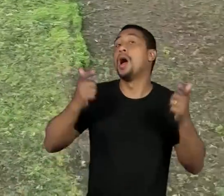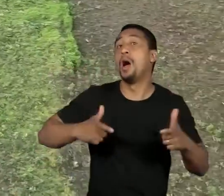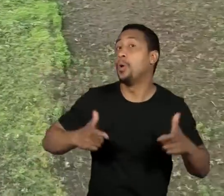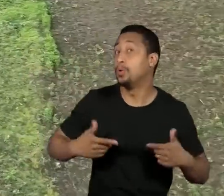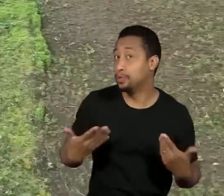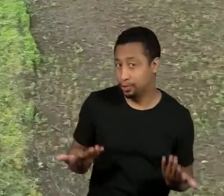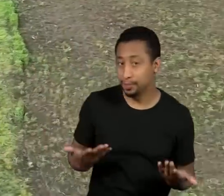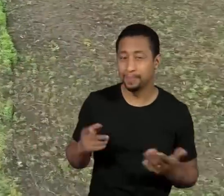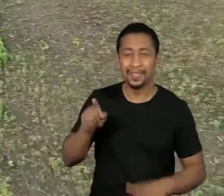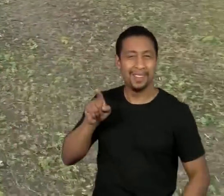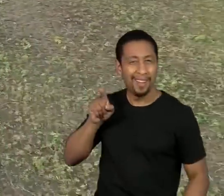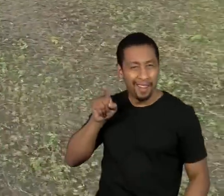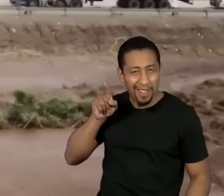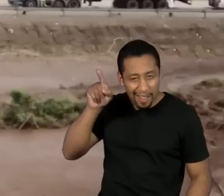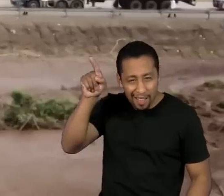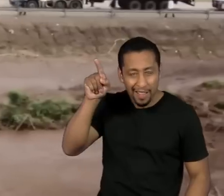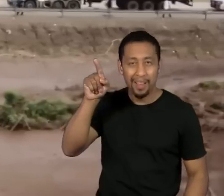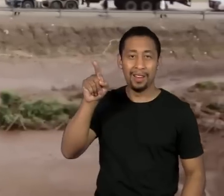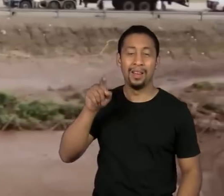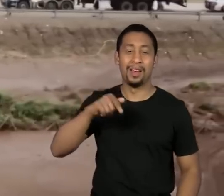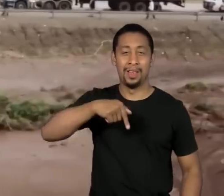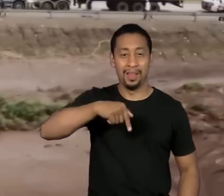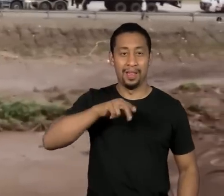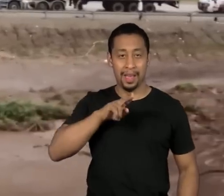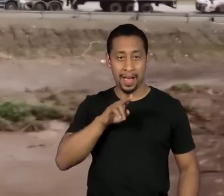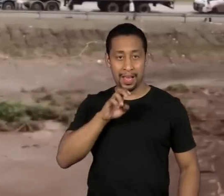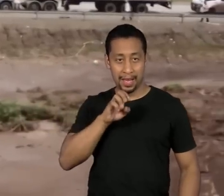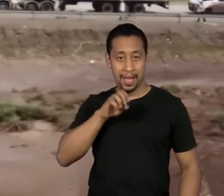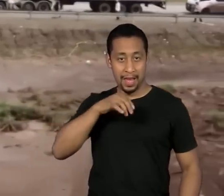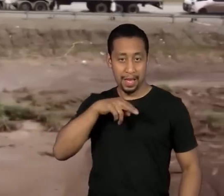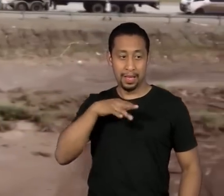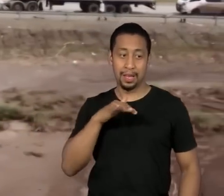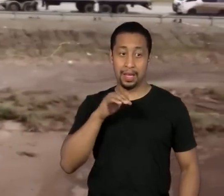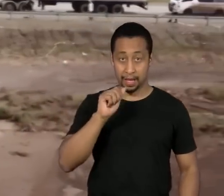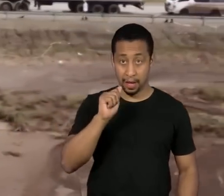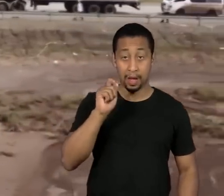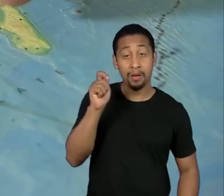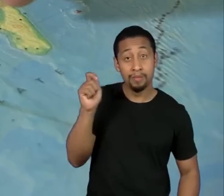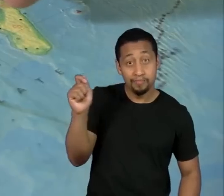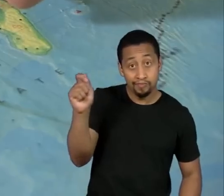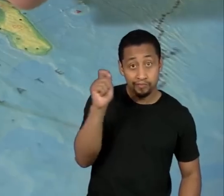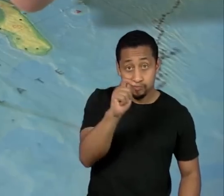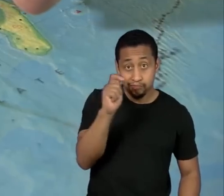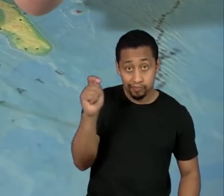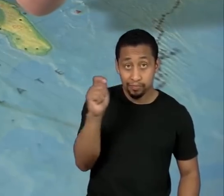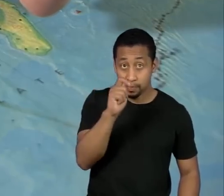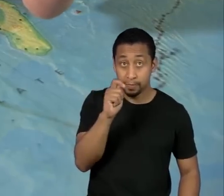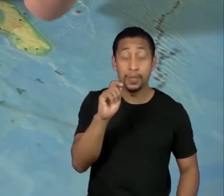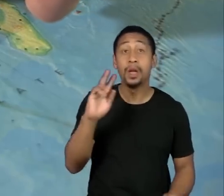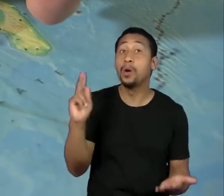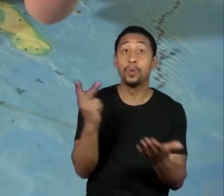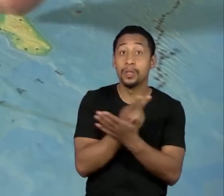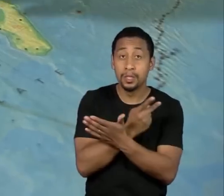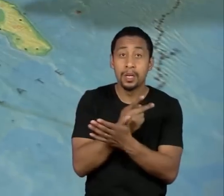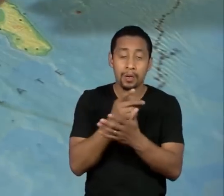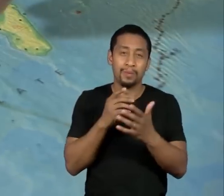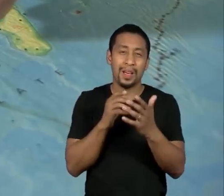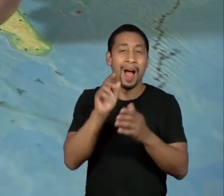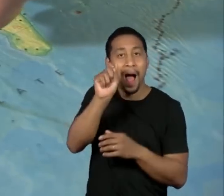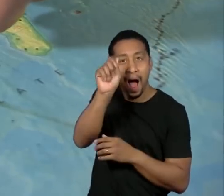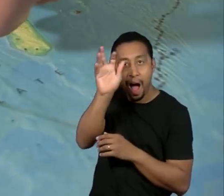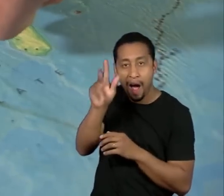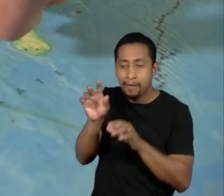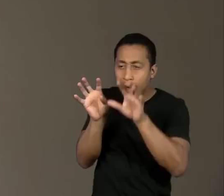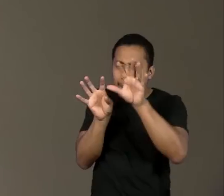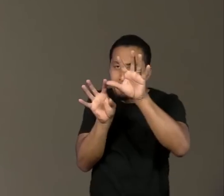estende por quilômetros. Dividiu esta estrada e vai dividir o continente. Não exatamente ao meio, como